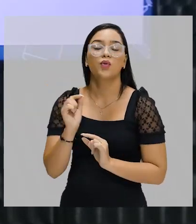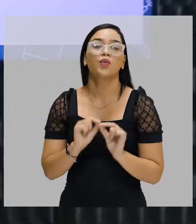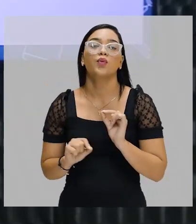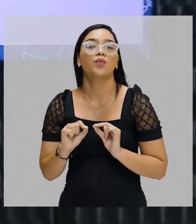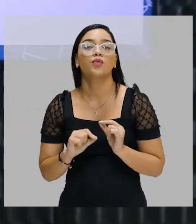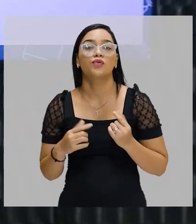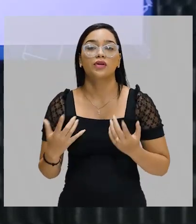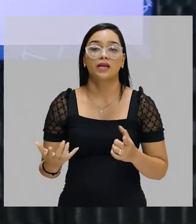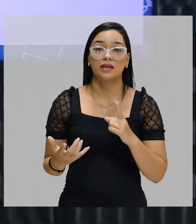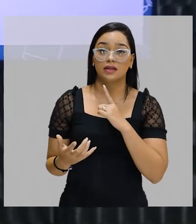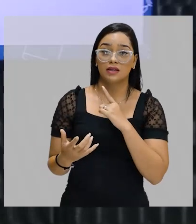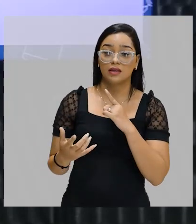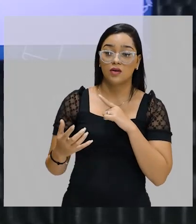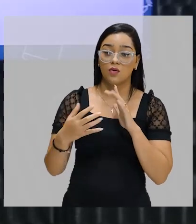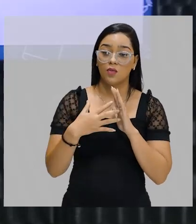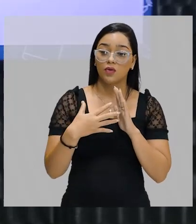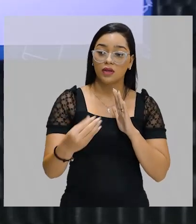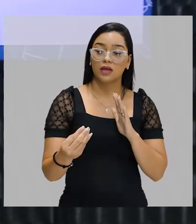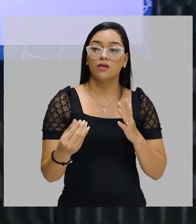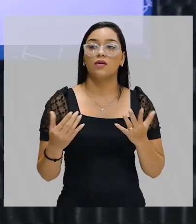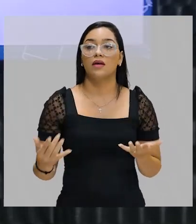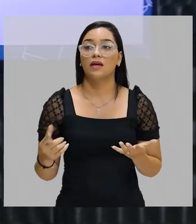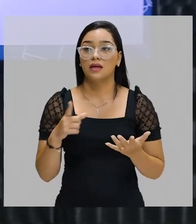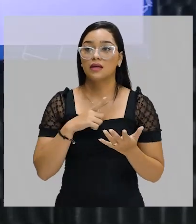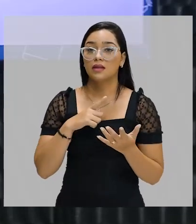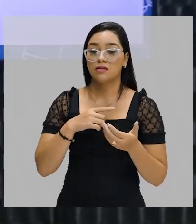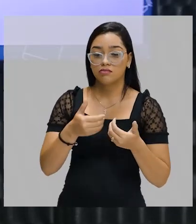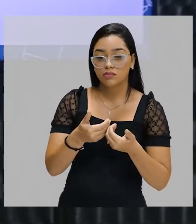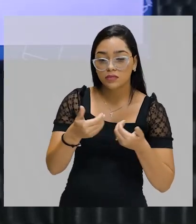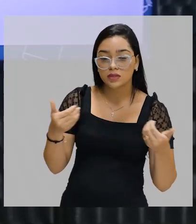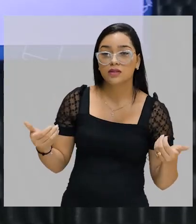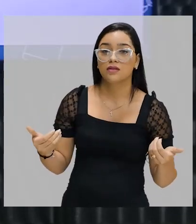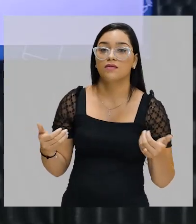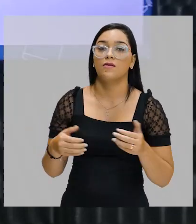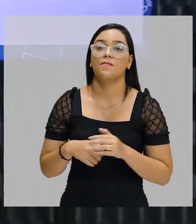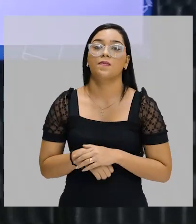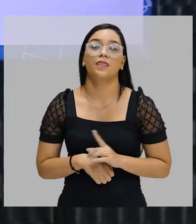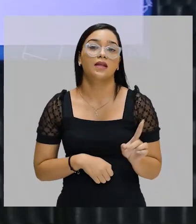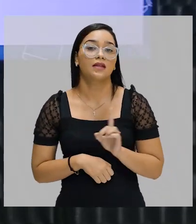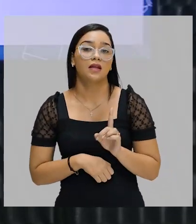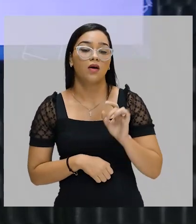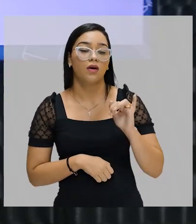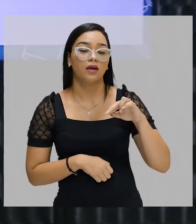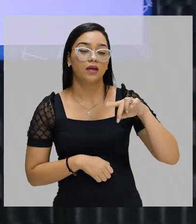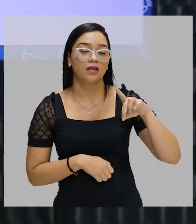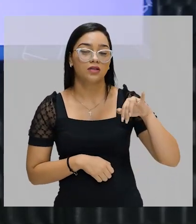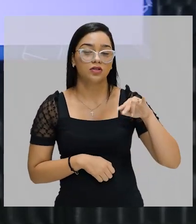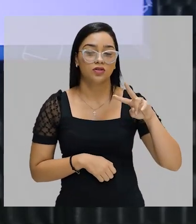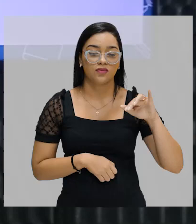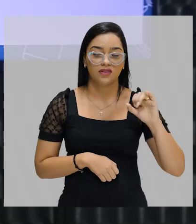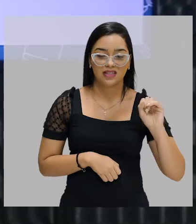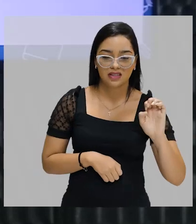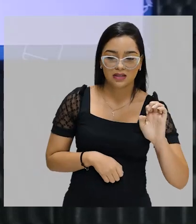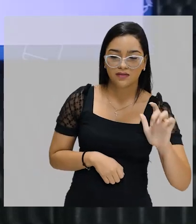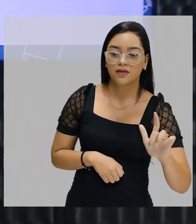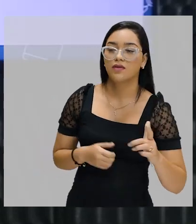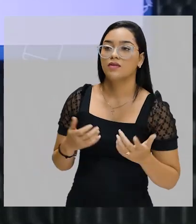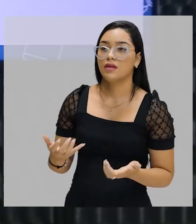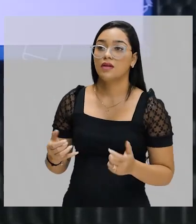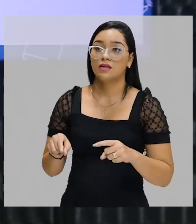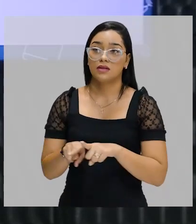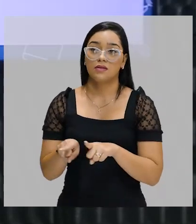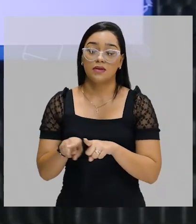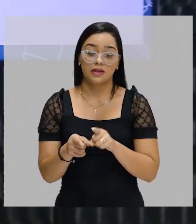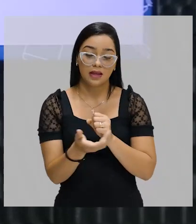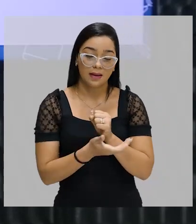atômico ele era um modelo atômico que é divisível, certo, e não mais indivisível, certo. Então,